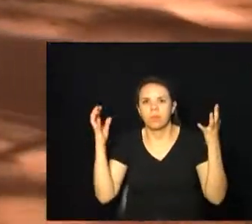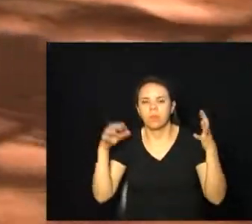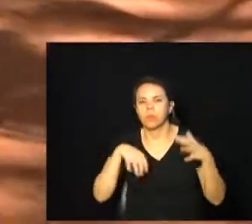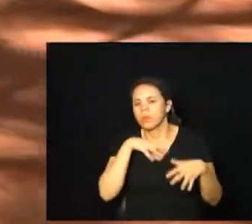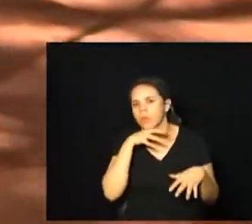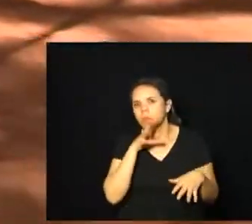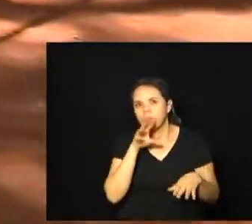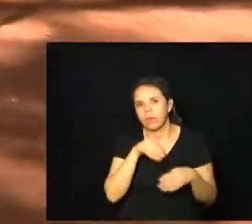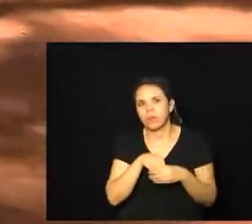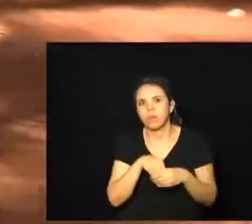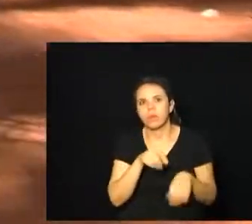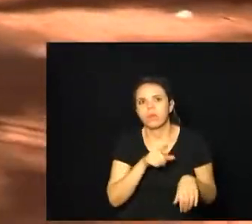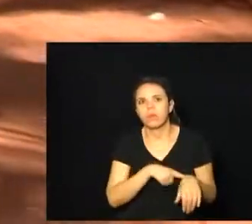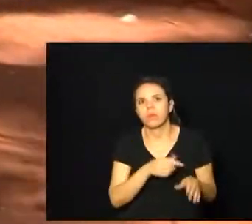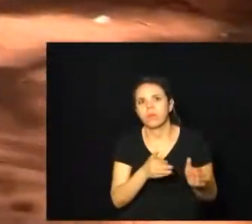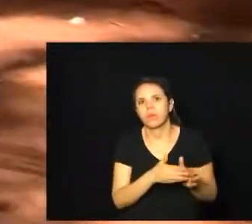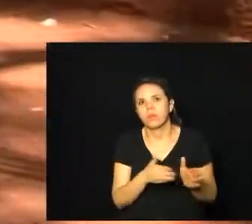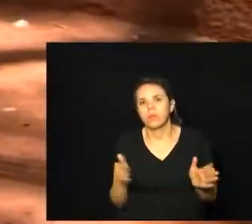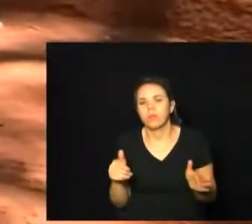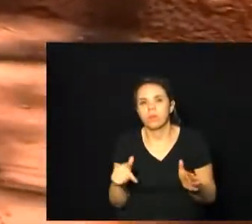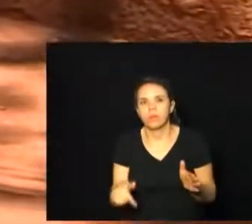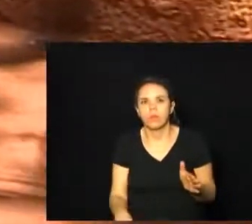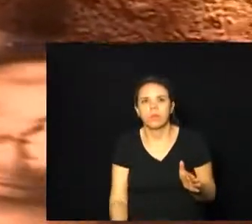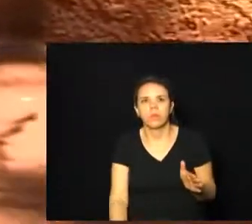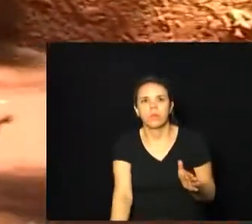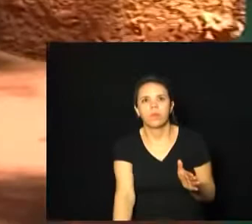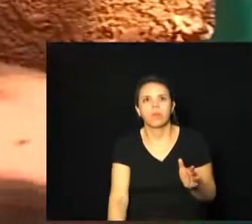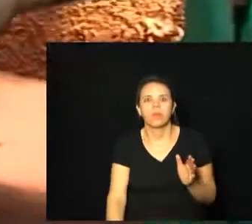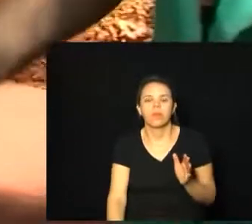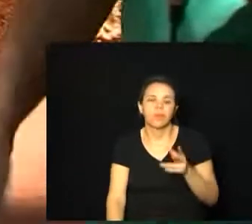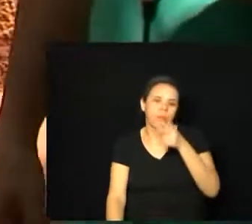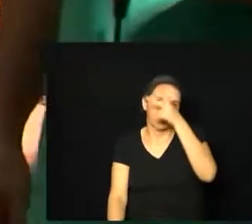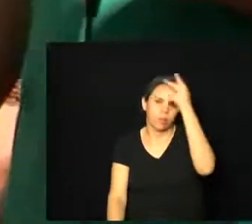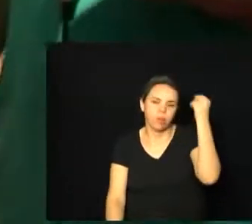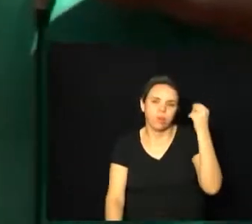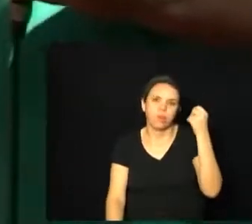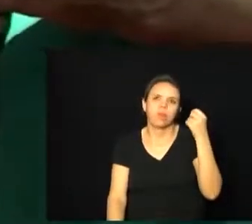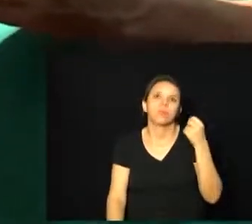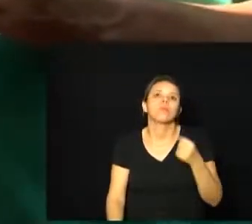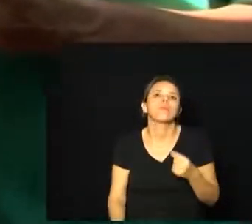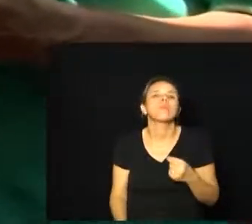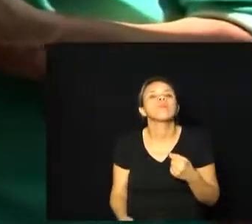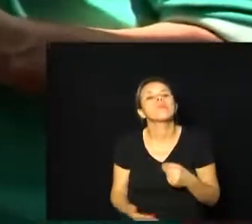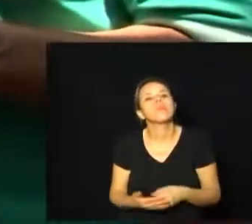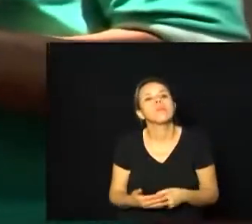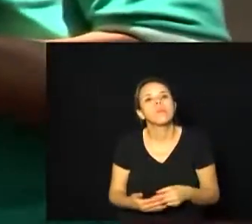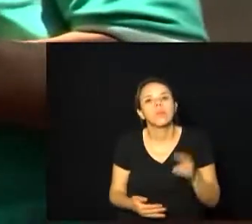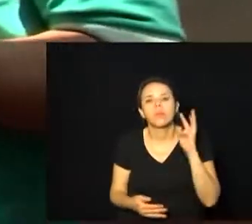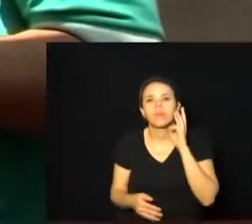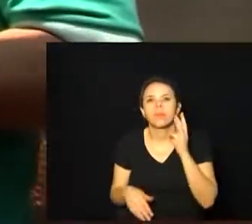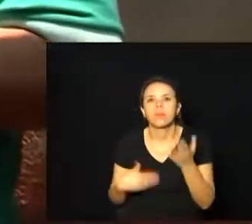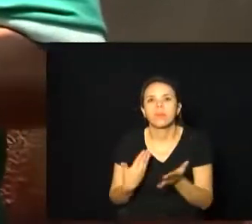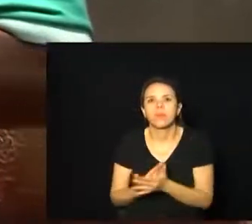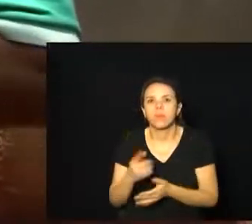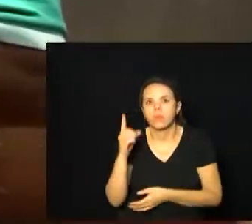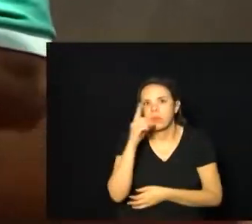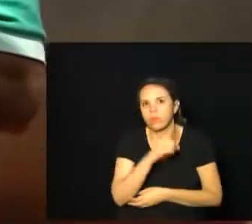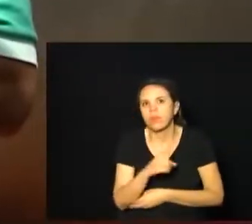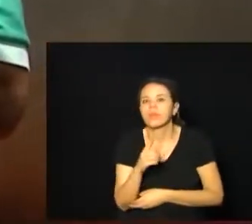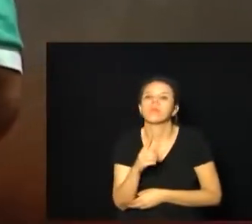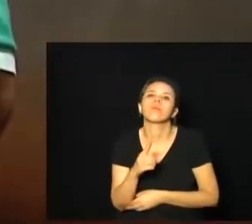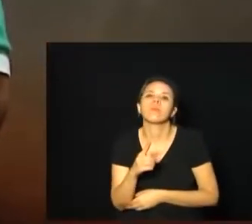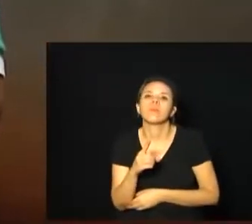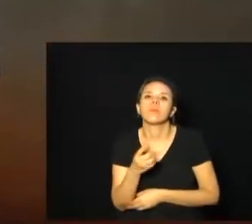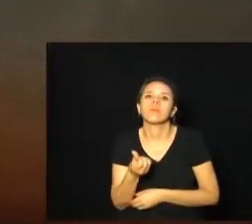funciona dentro do Bosque do Jequitibás, que é um parque público municipal, aberto de terça a domingo,